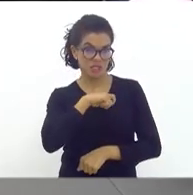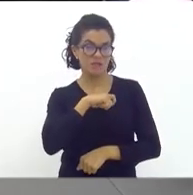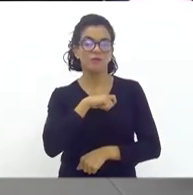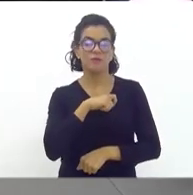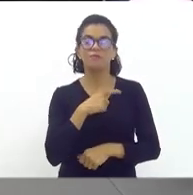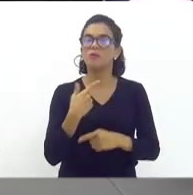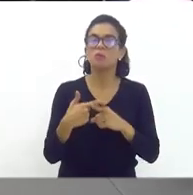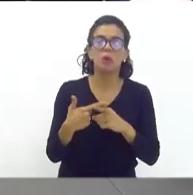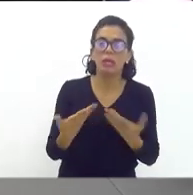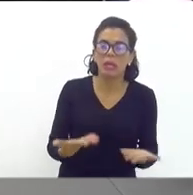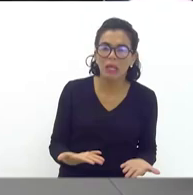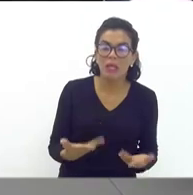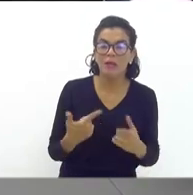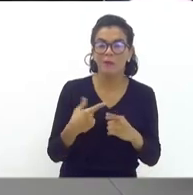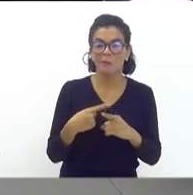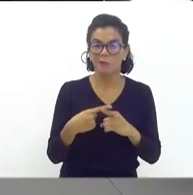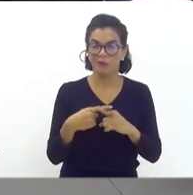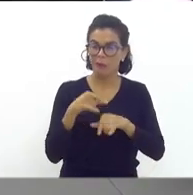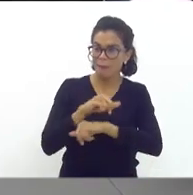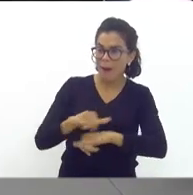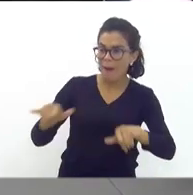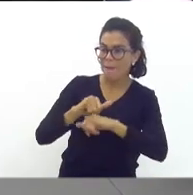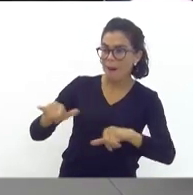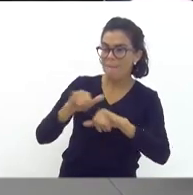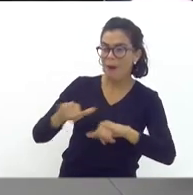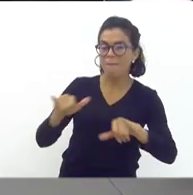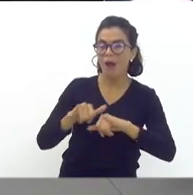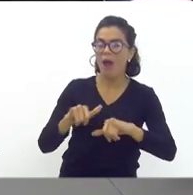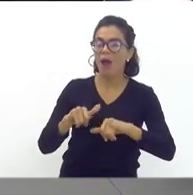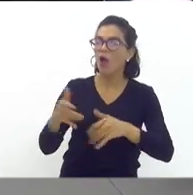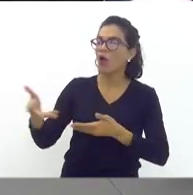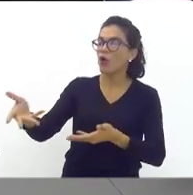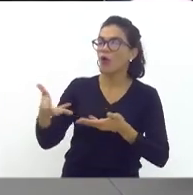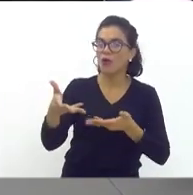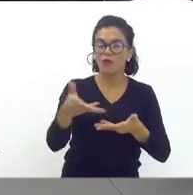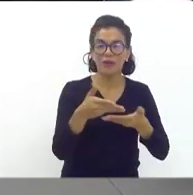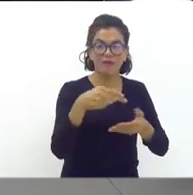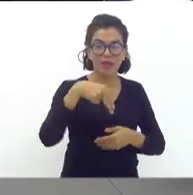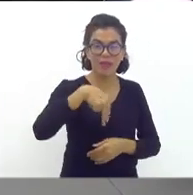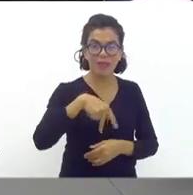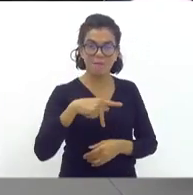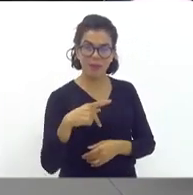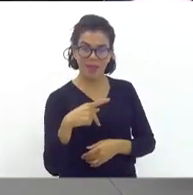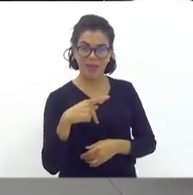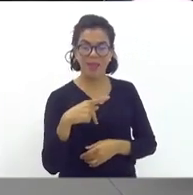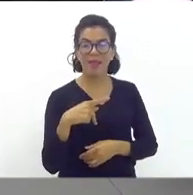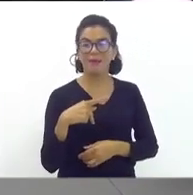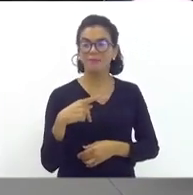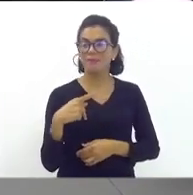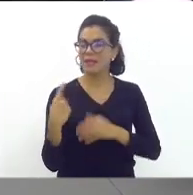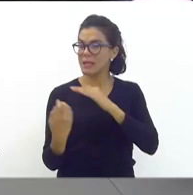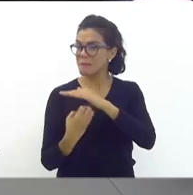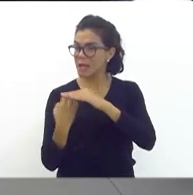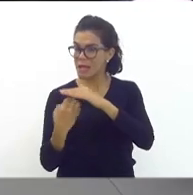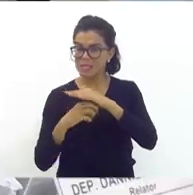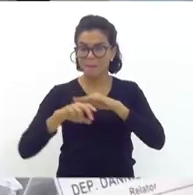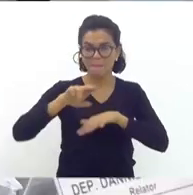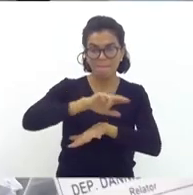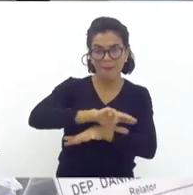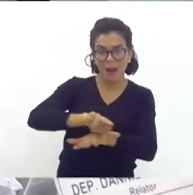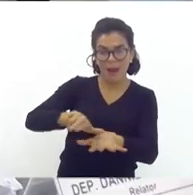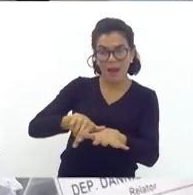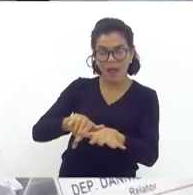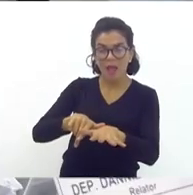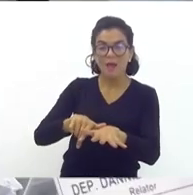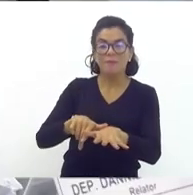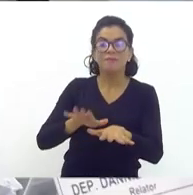impostos por que isso porque a notícia de que se convidava a NP outros órgãos e agência que é quem tem